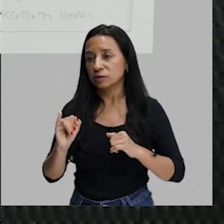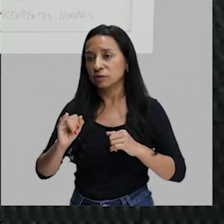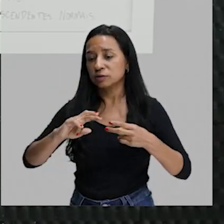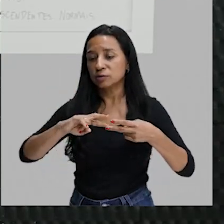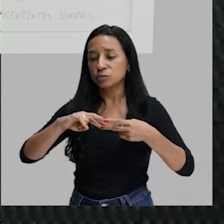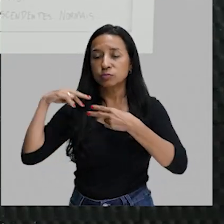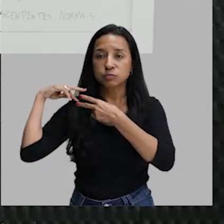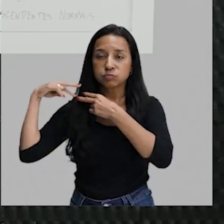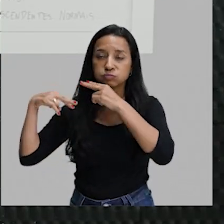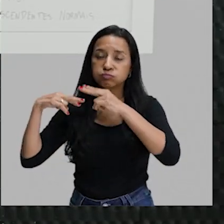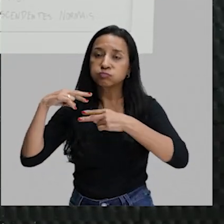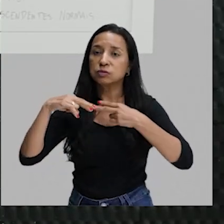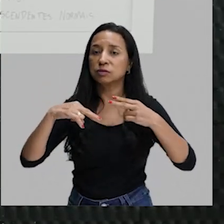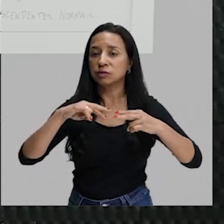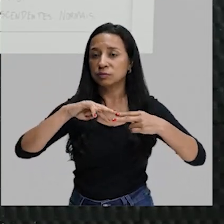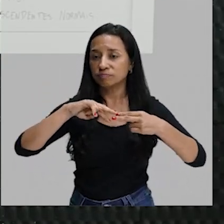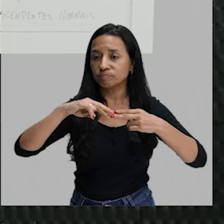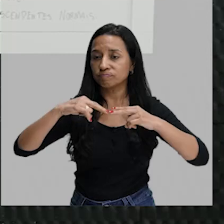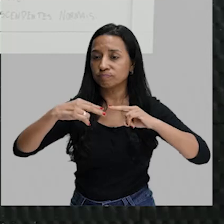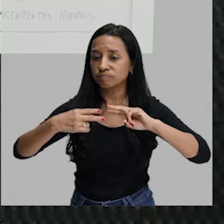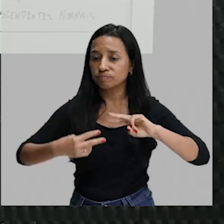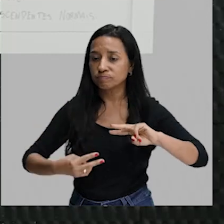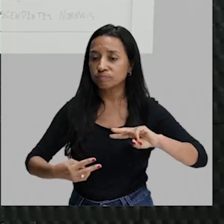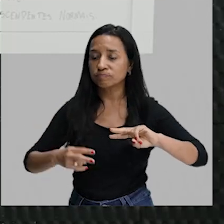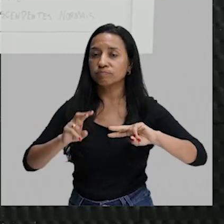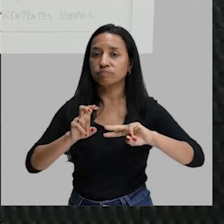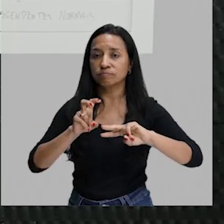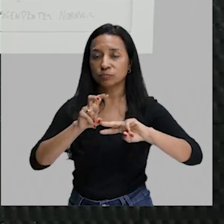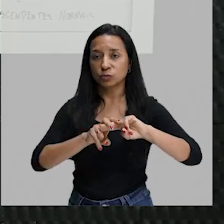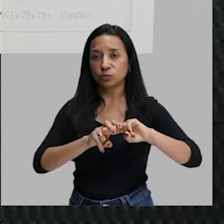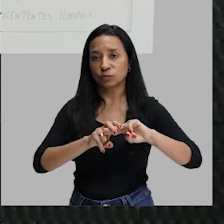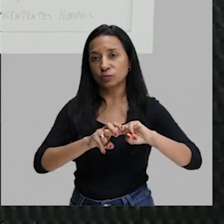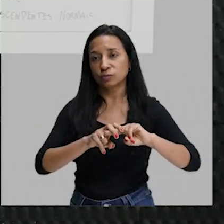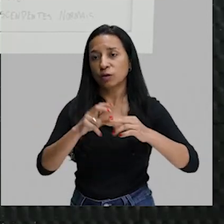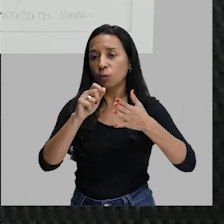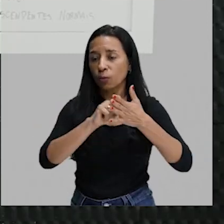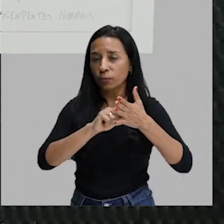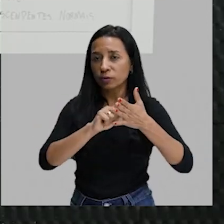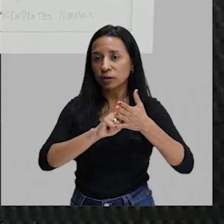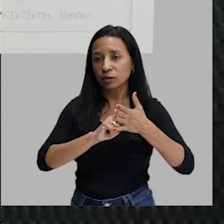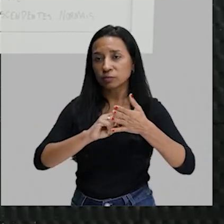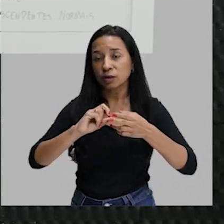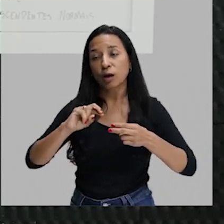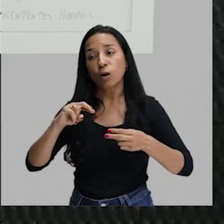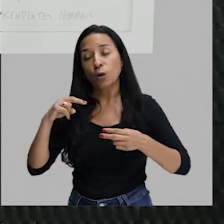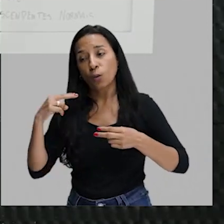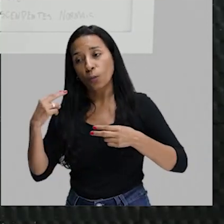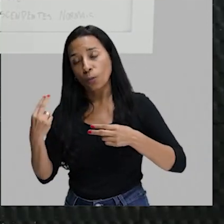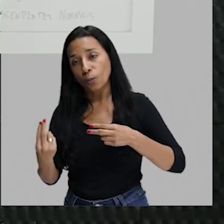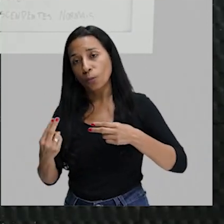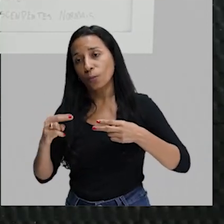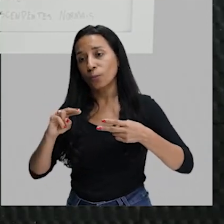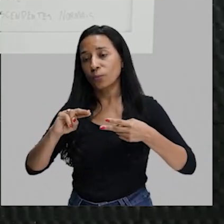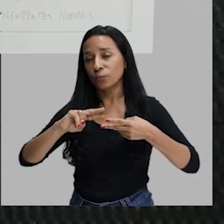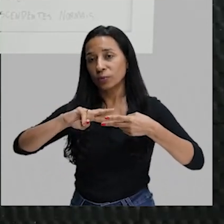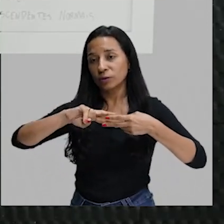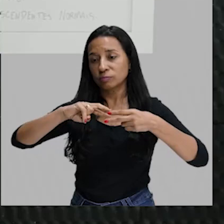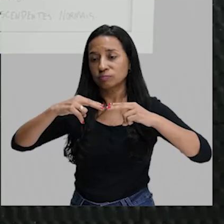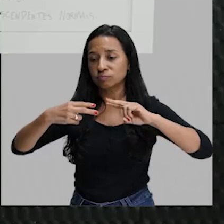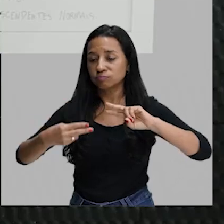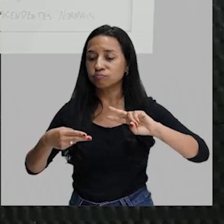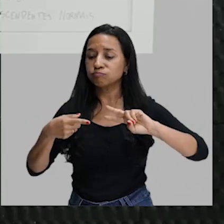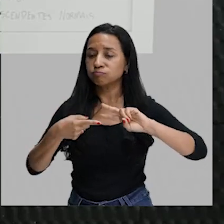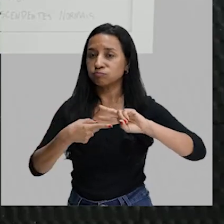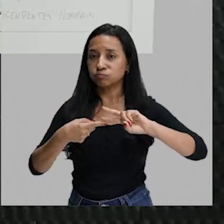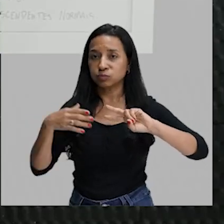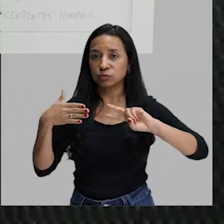autossômica dos indivíduos que estão pintados é uma herança recessiva ou uma herança dominante, tá? Ela vai